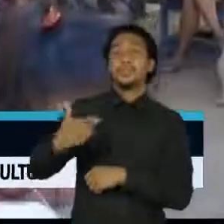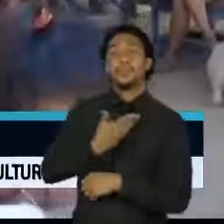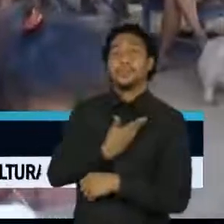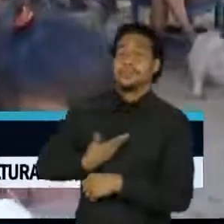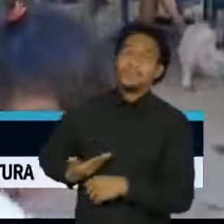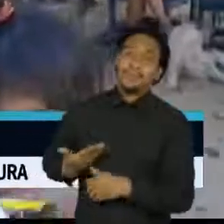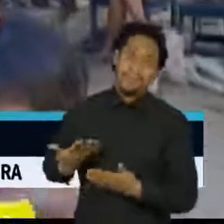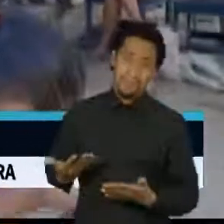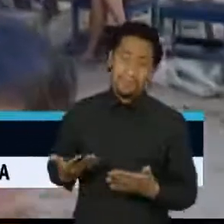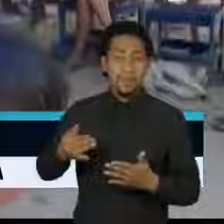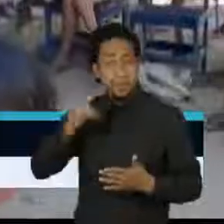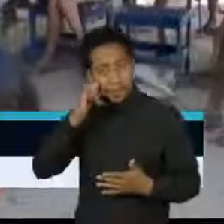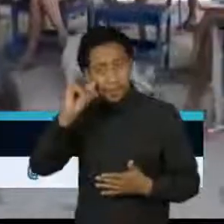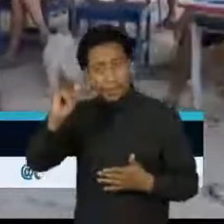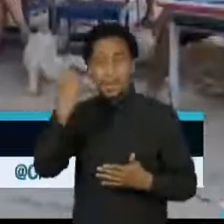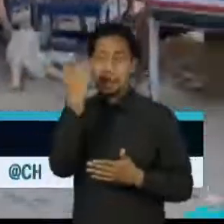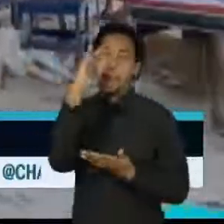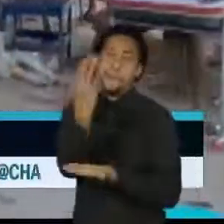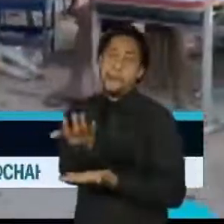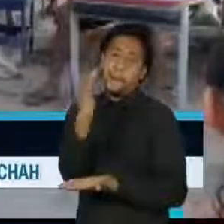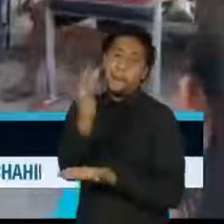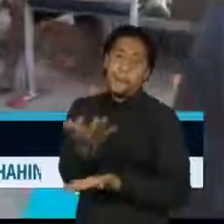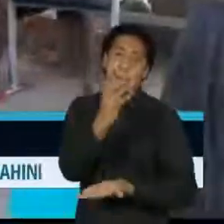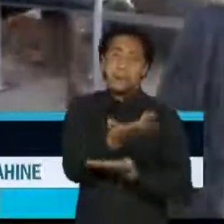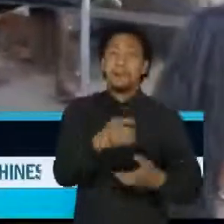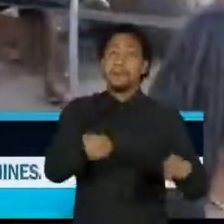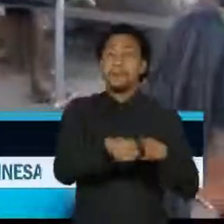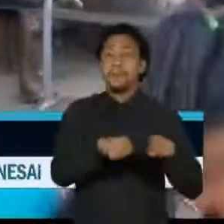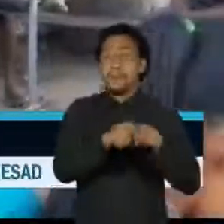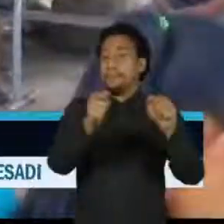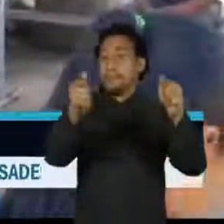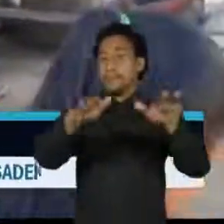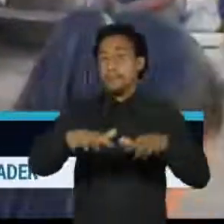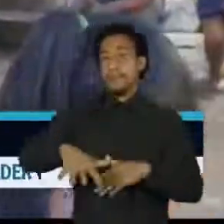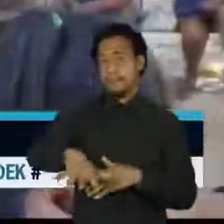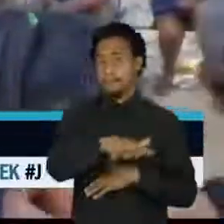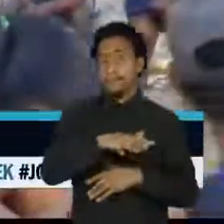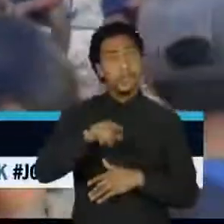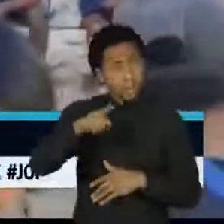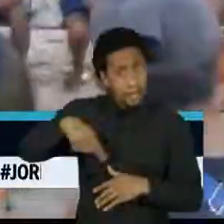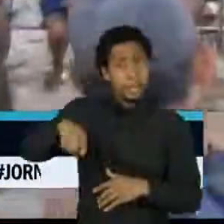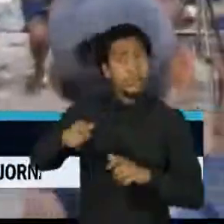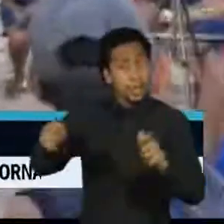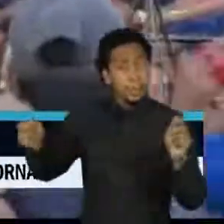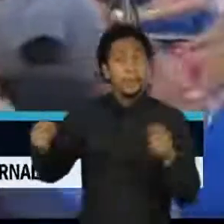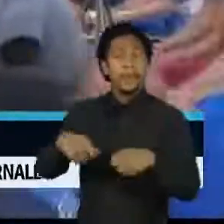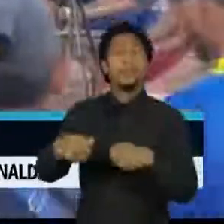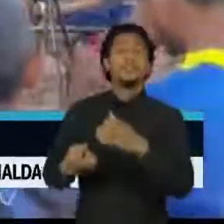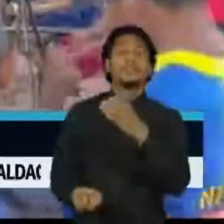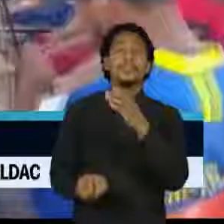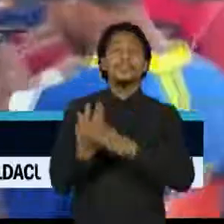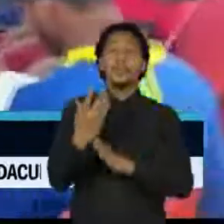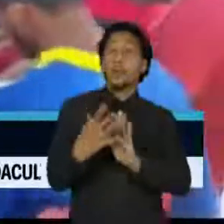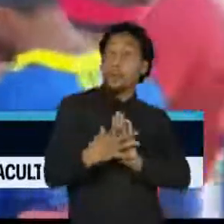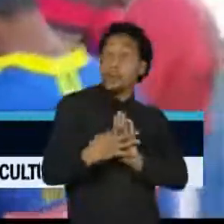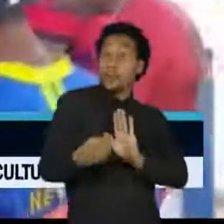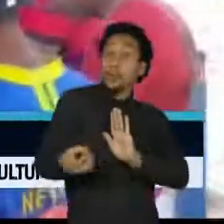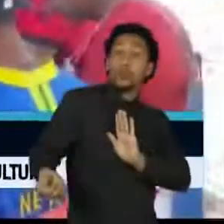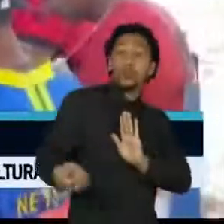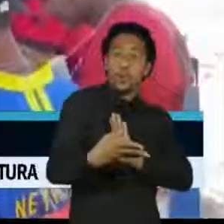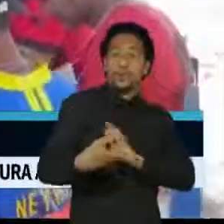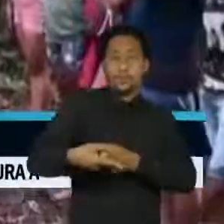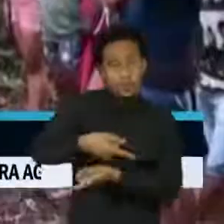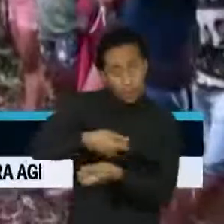desmatamento e invasões na região. Também tem potencial de desenvolver um modelo econômico sustentável